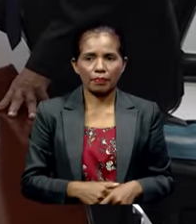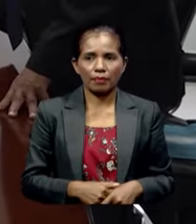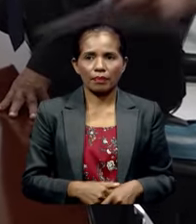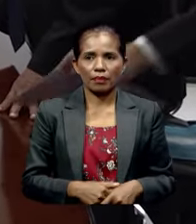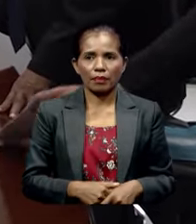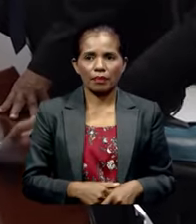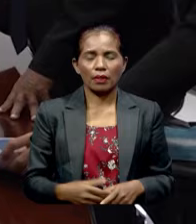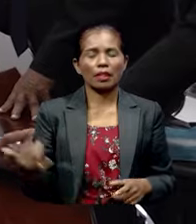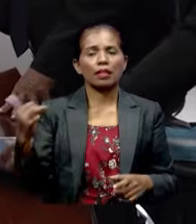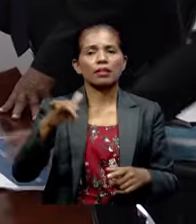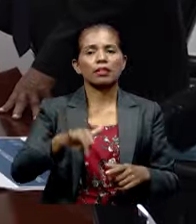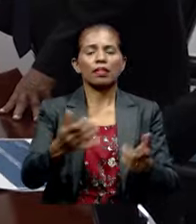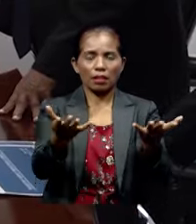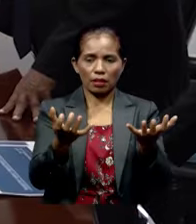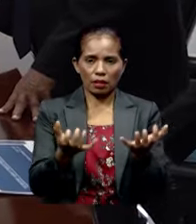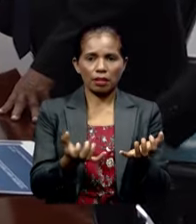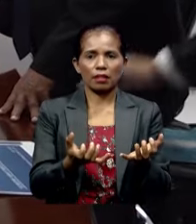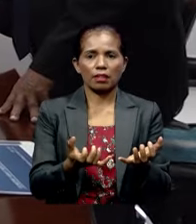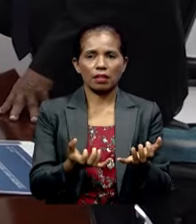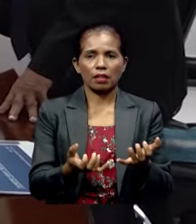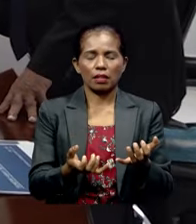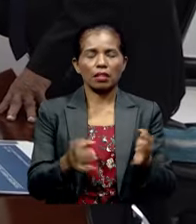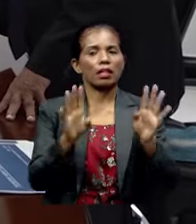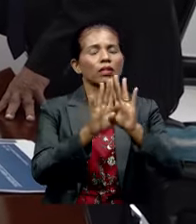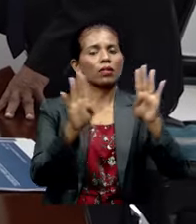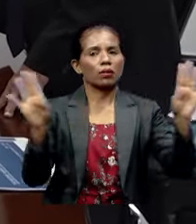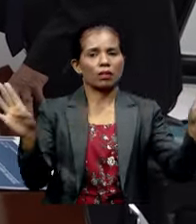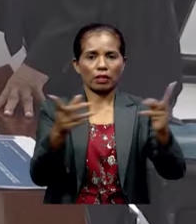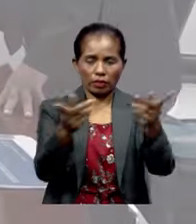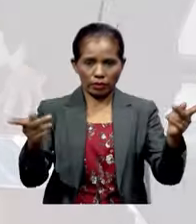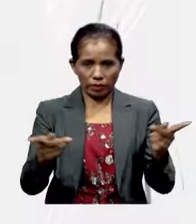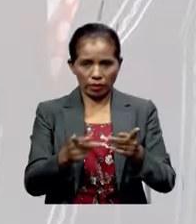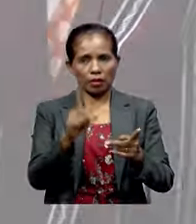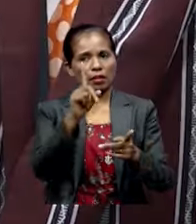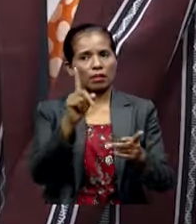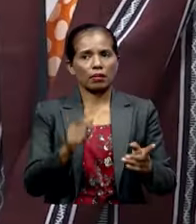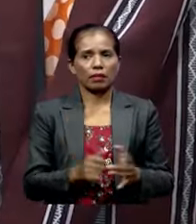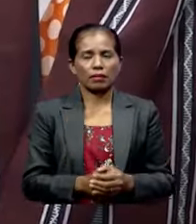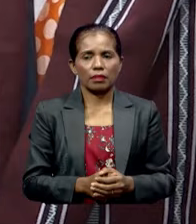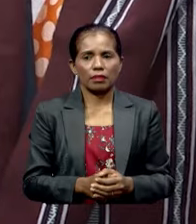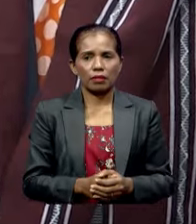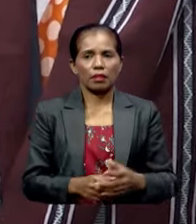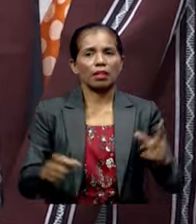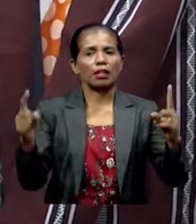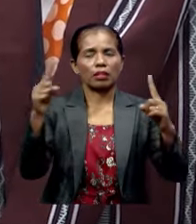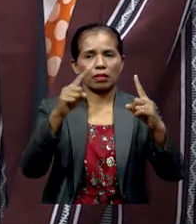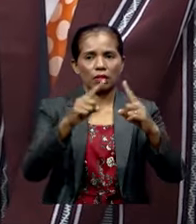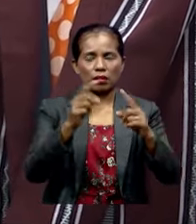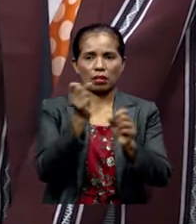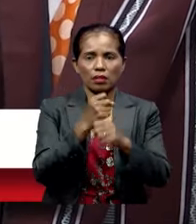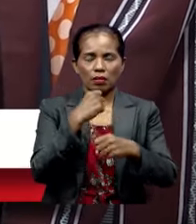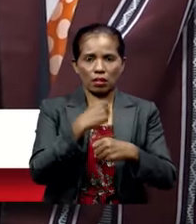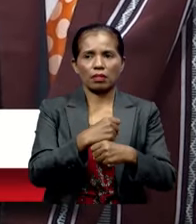Sira caraca tu loke fatin ida atu halo